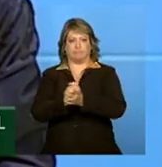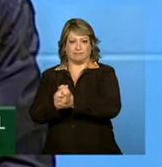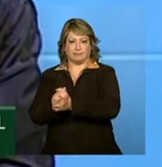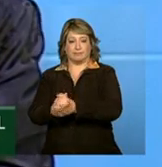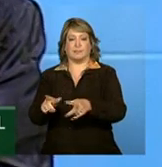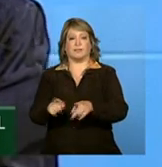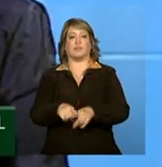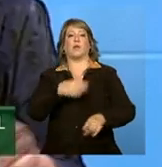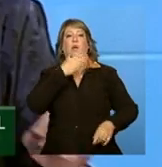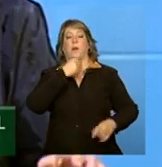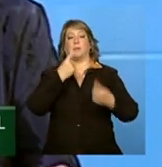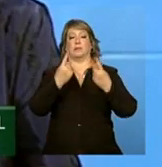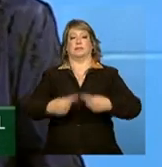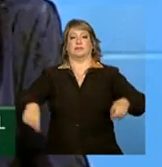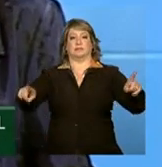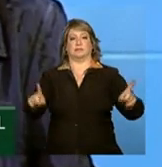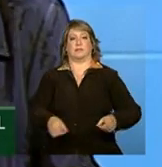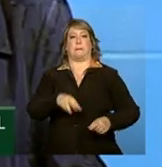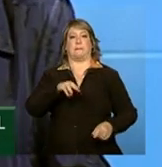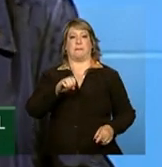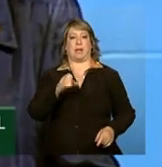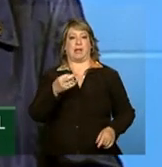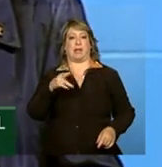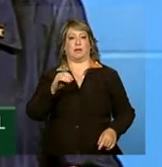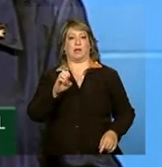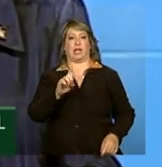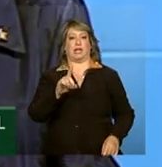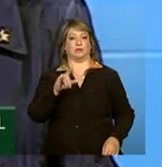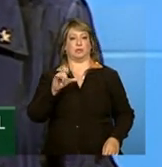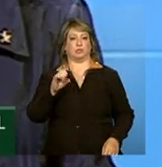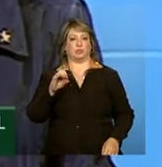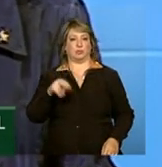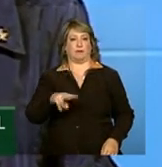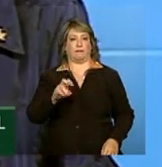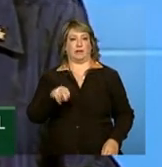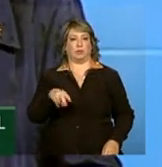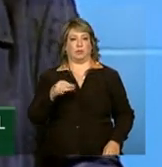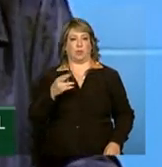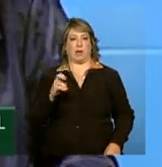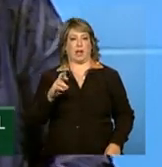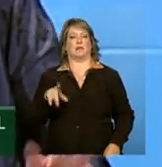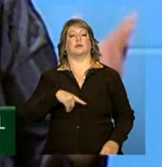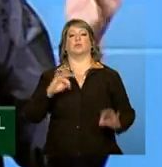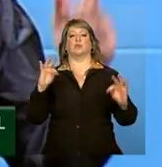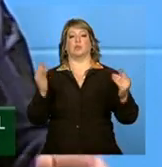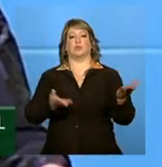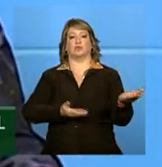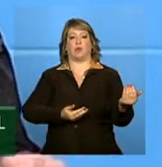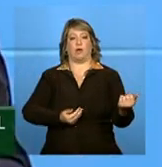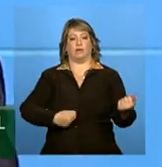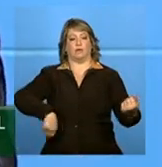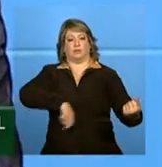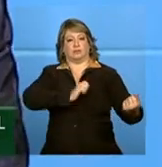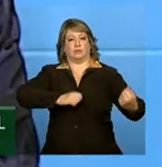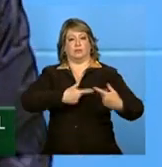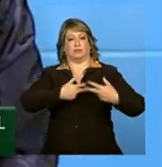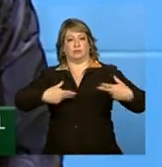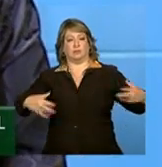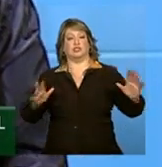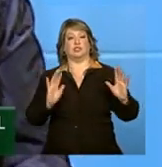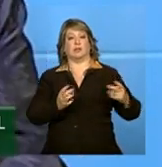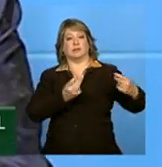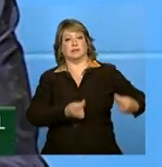maestro Edilson Venturelli e os jovens adolescentes da Orquestra de Heliópolis, que já